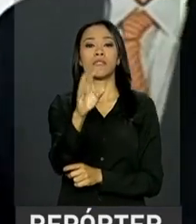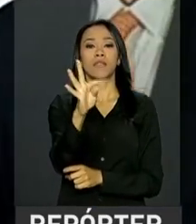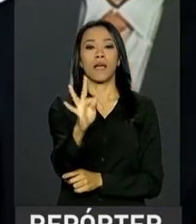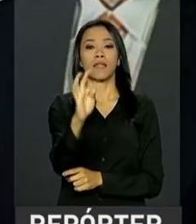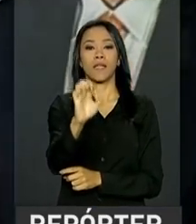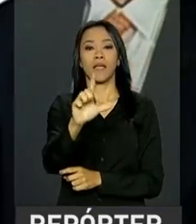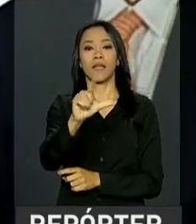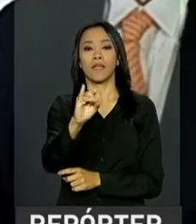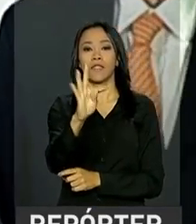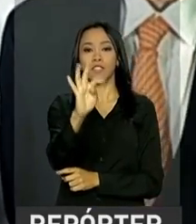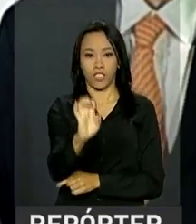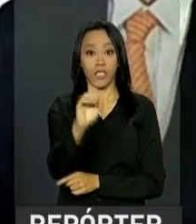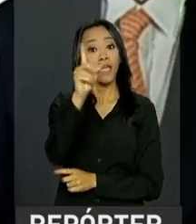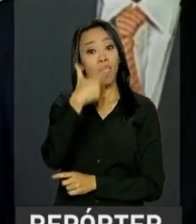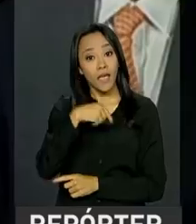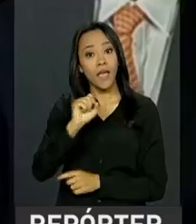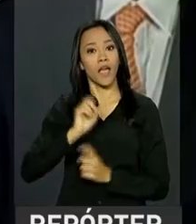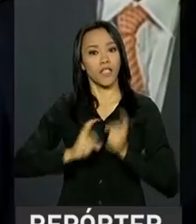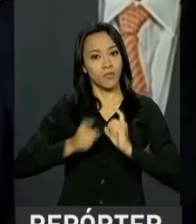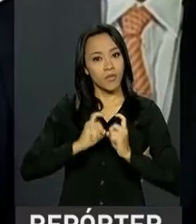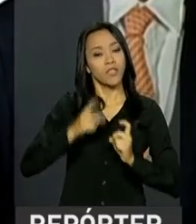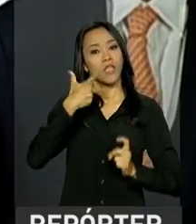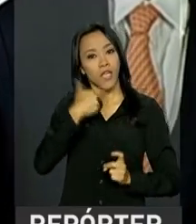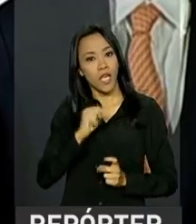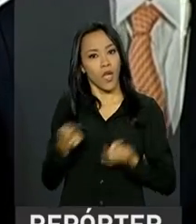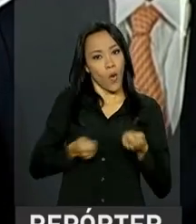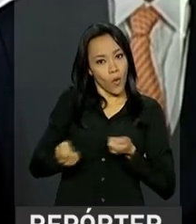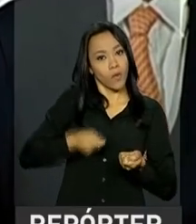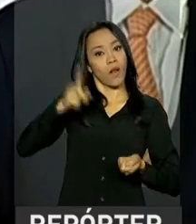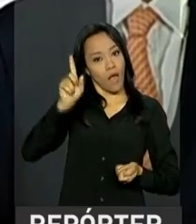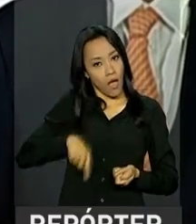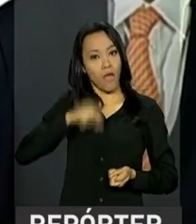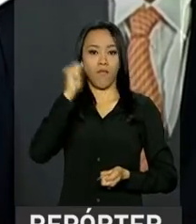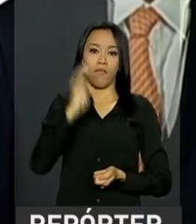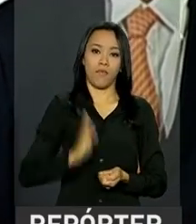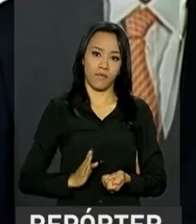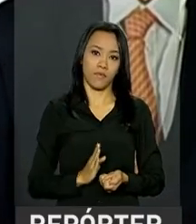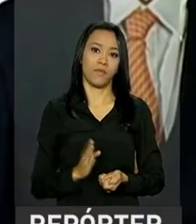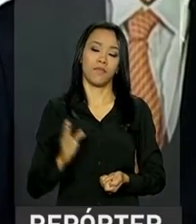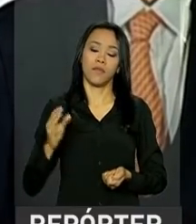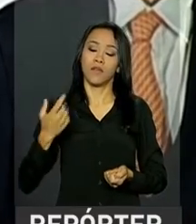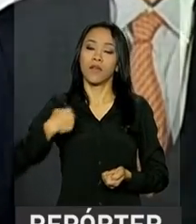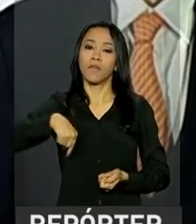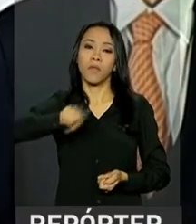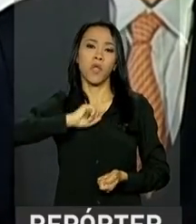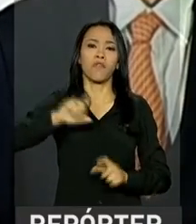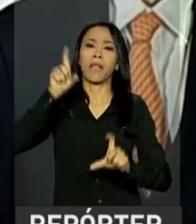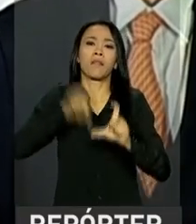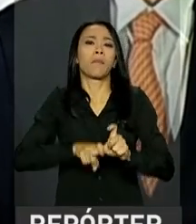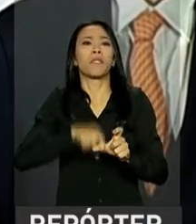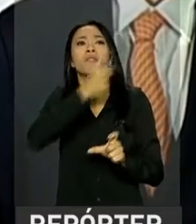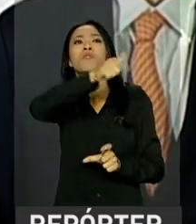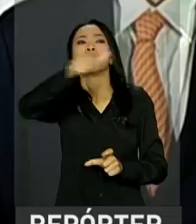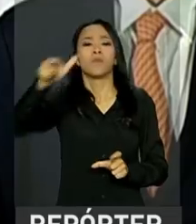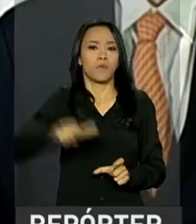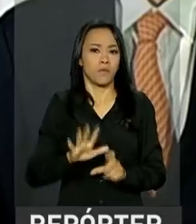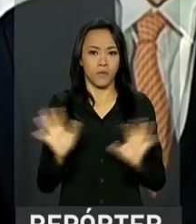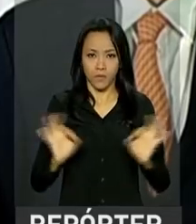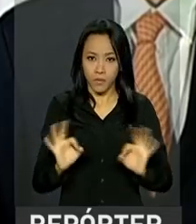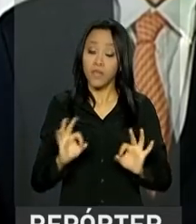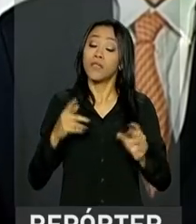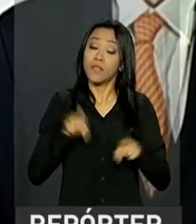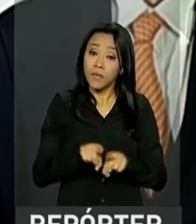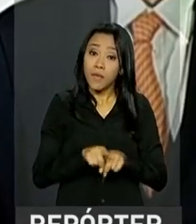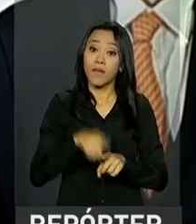vai permitir a nossa soberania nossa independência e evidentemente também para o governo as suas